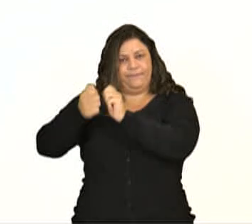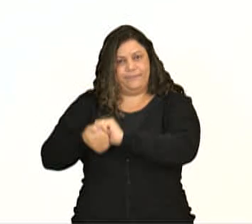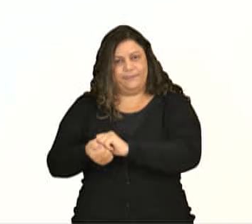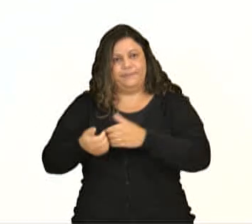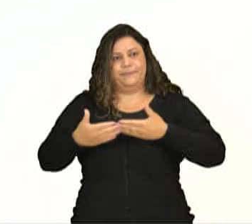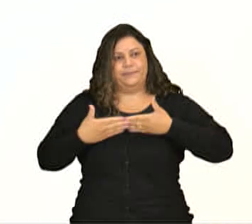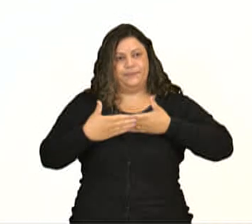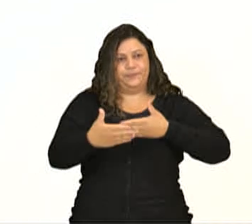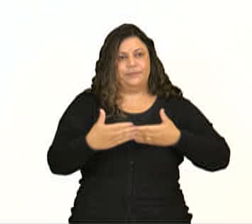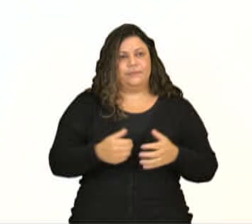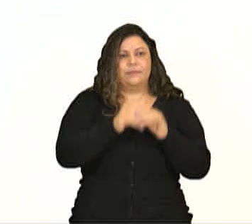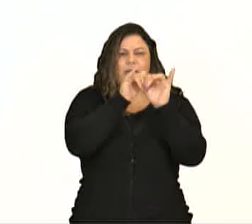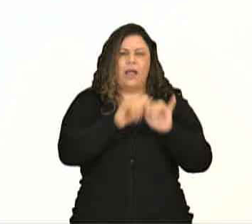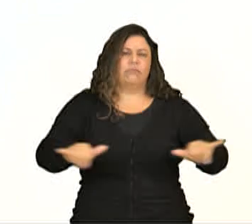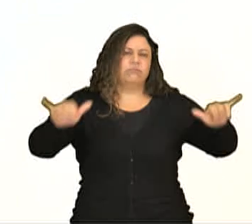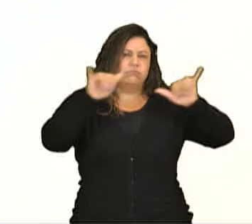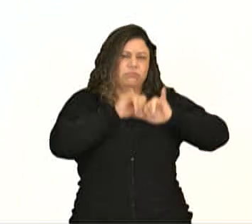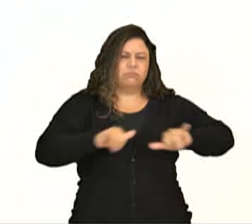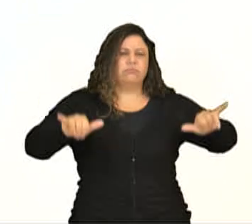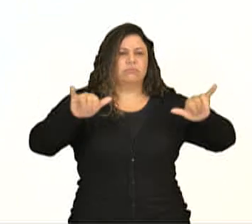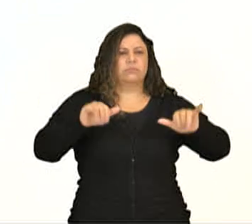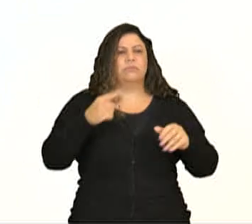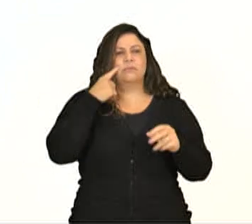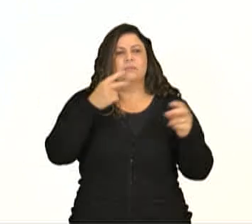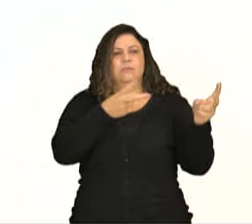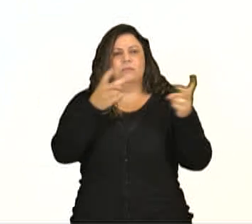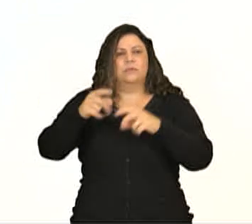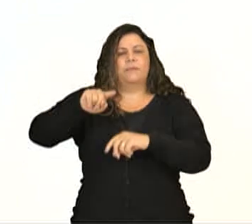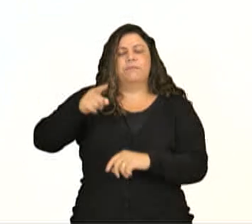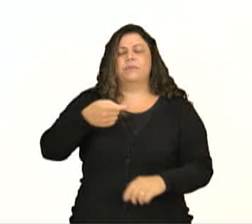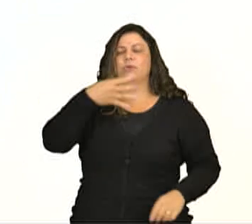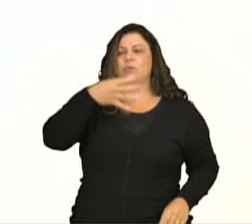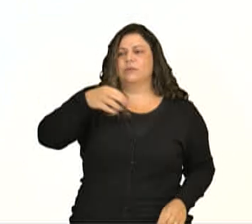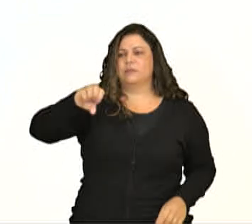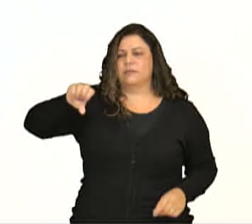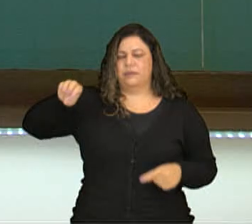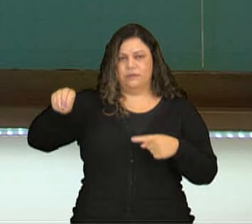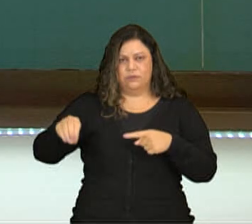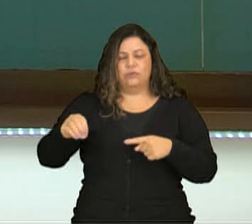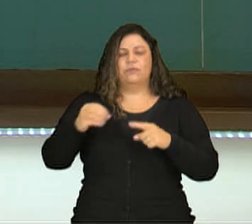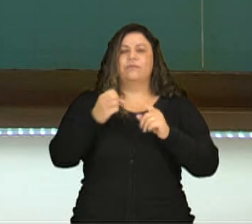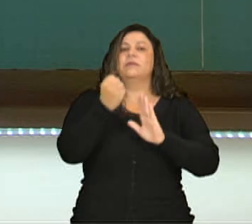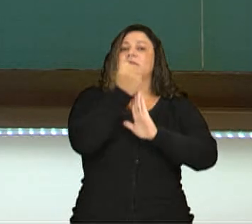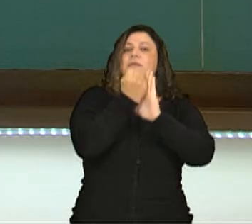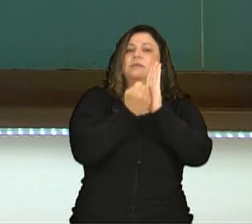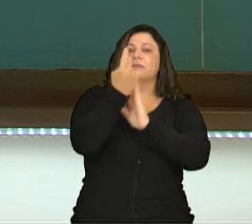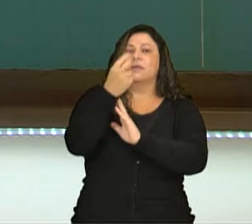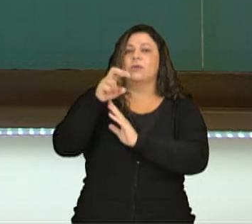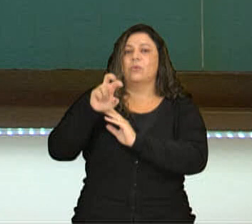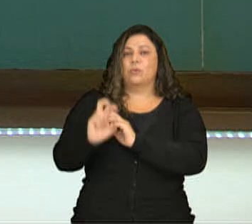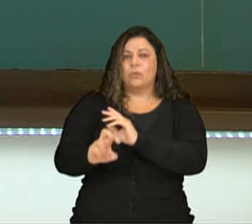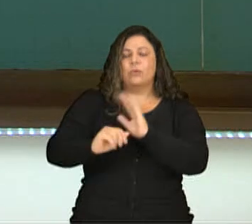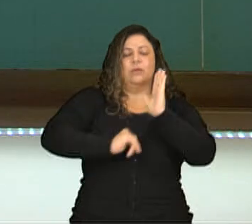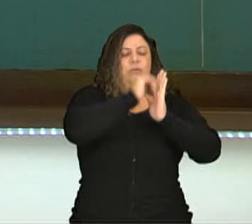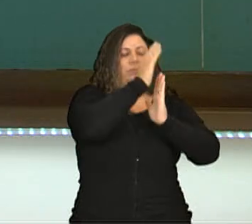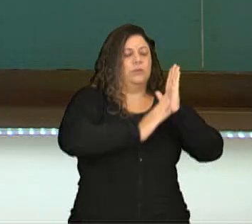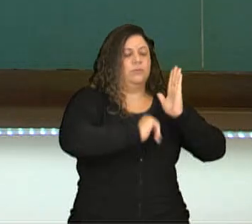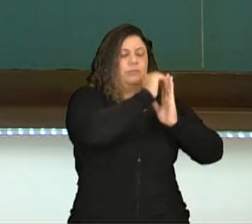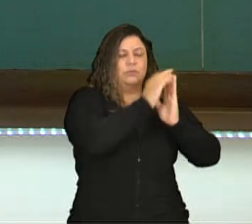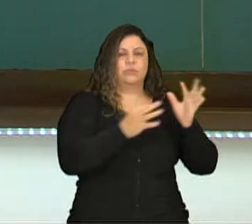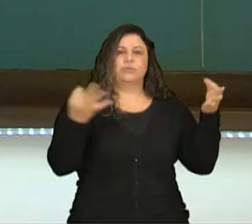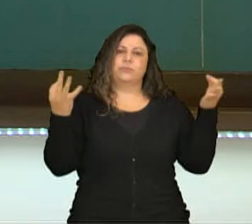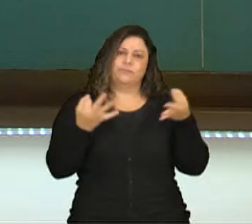vemos, ó, a Anunciação do Sandro Botticelli, 1490, né? Século XV. Uma pintura perfeita,